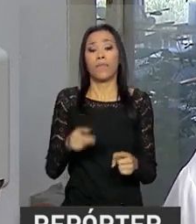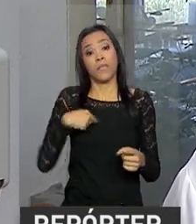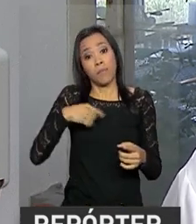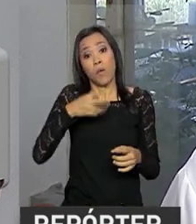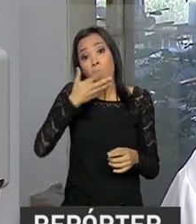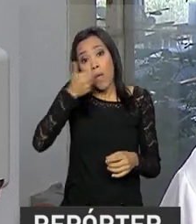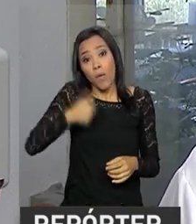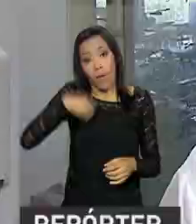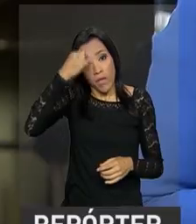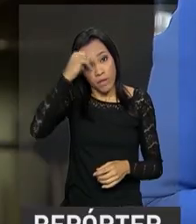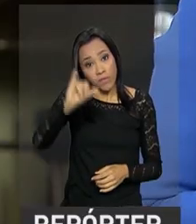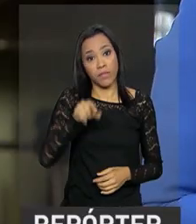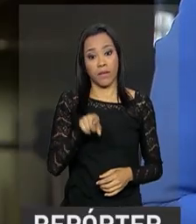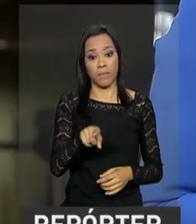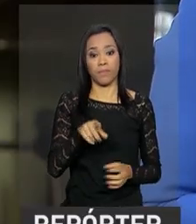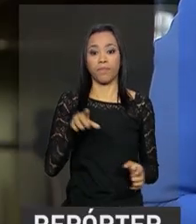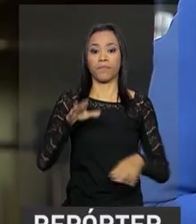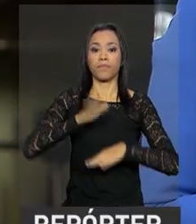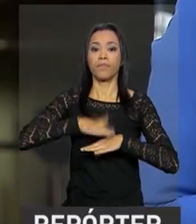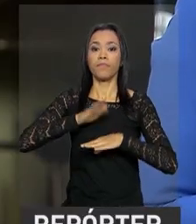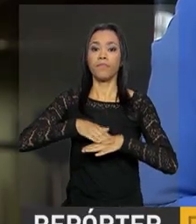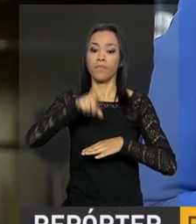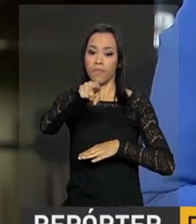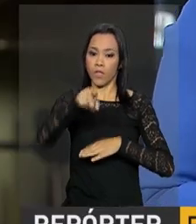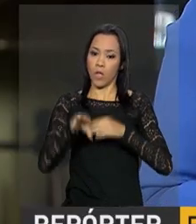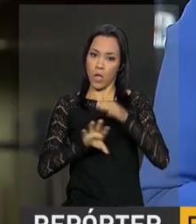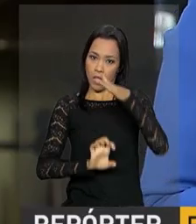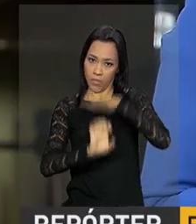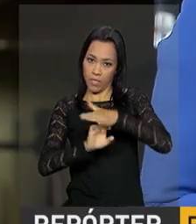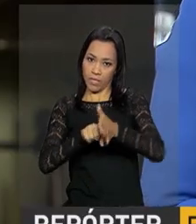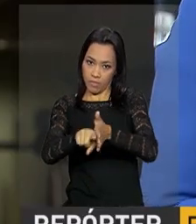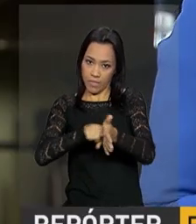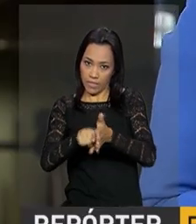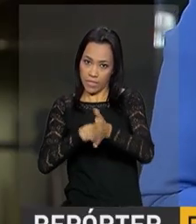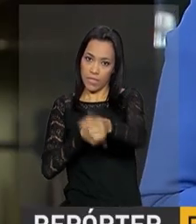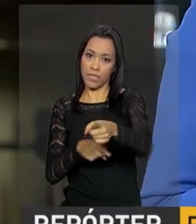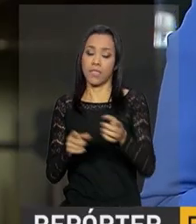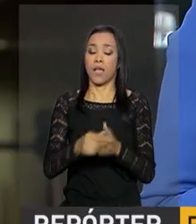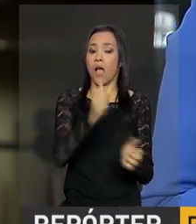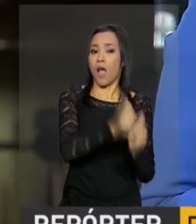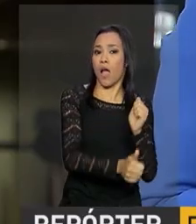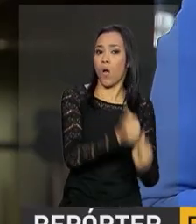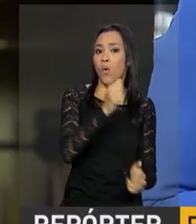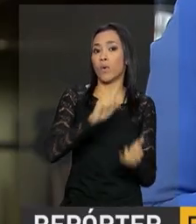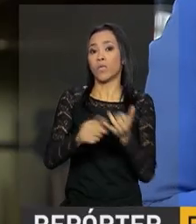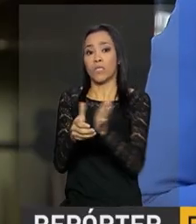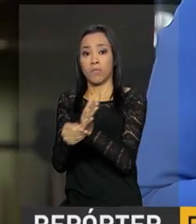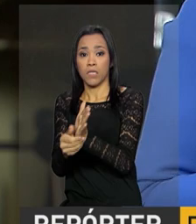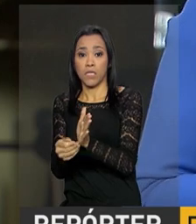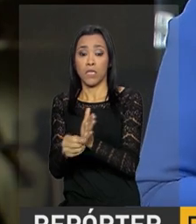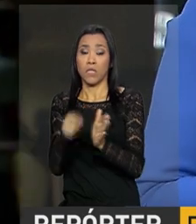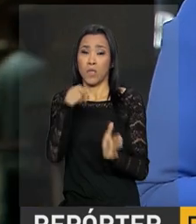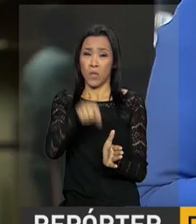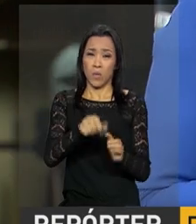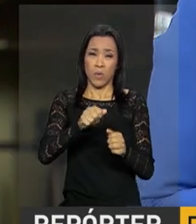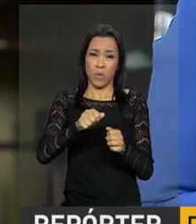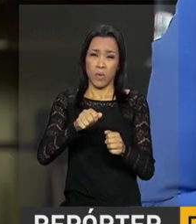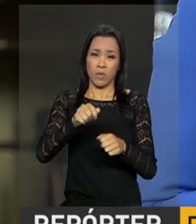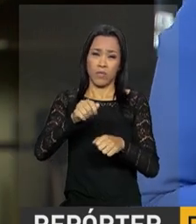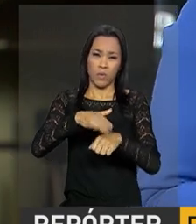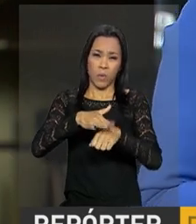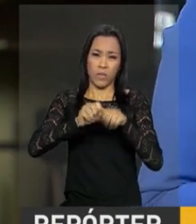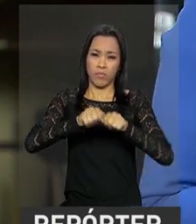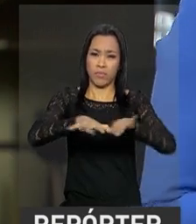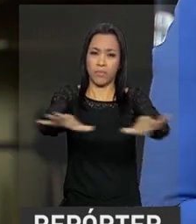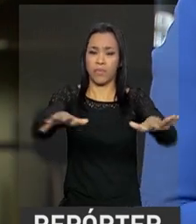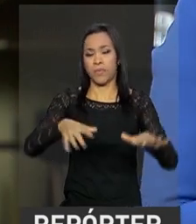é o melhor remédio para isso. De acordo com um estudo da Embrapa, os grãos como o arroz e o milho apresentam um índice de contaminação muito baixo. Diferente